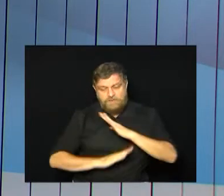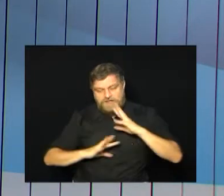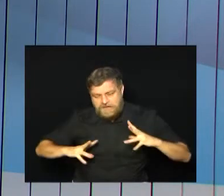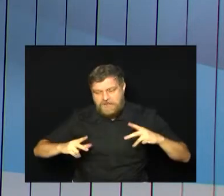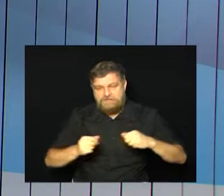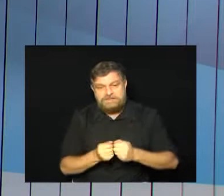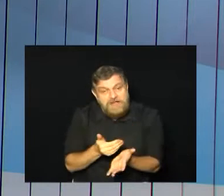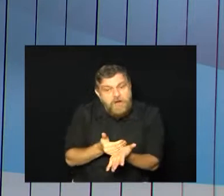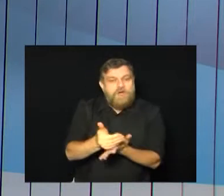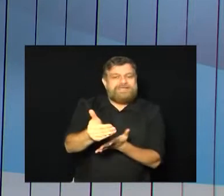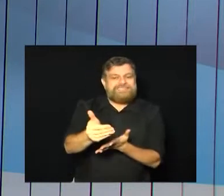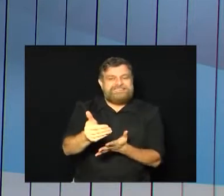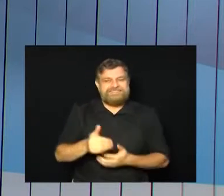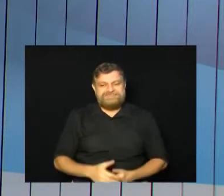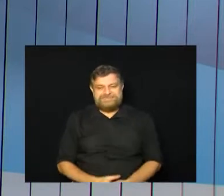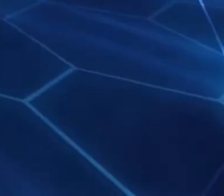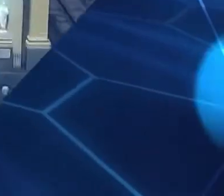só está começando.